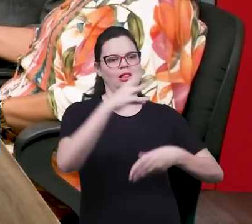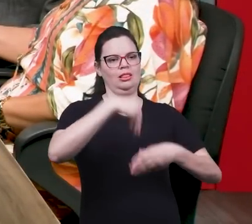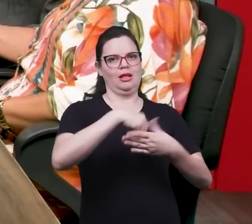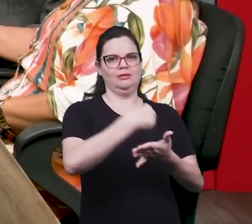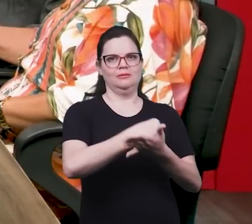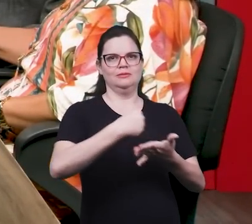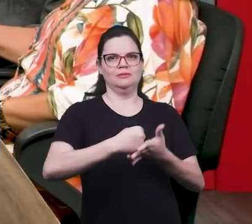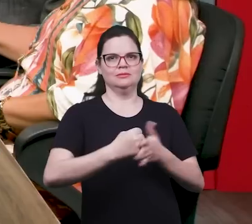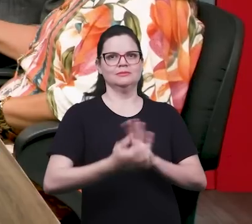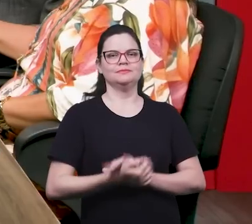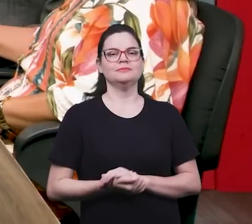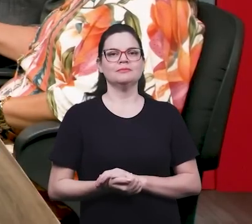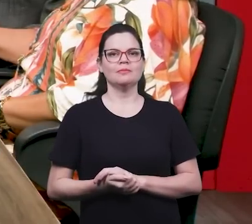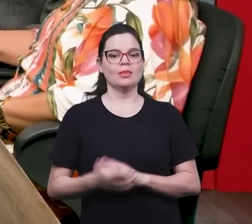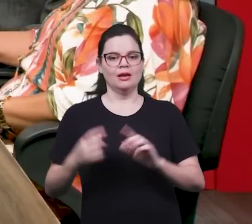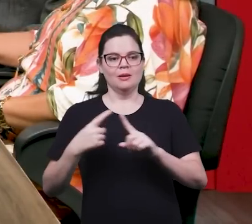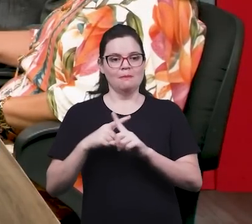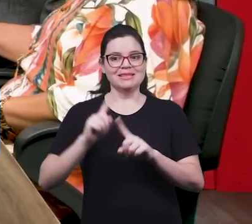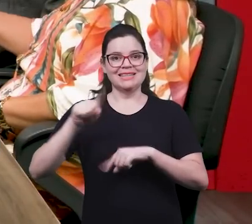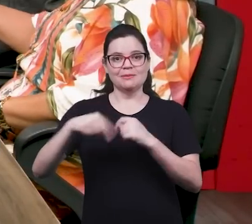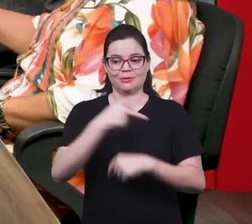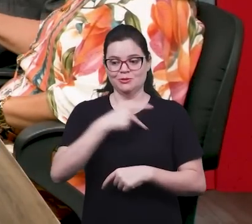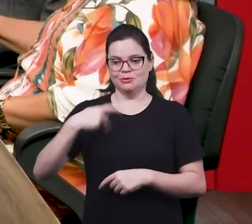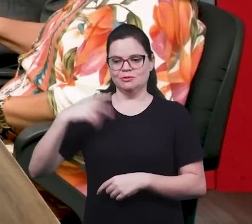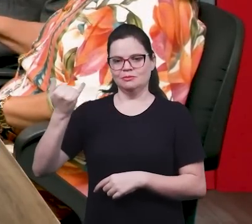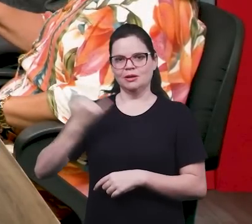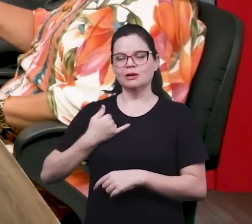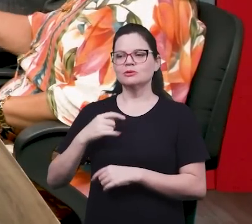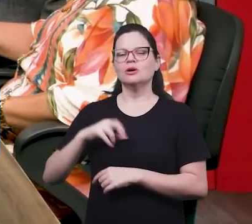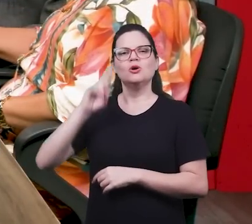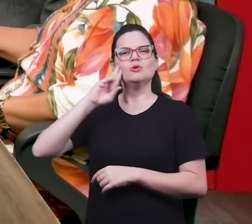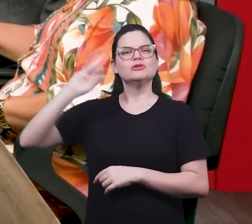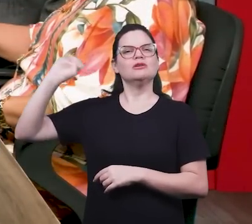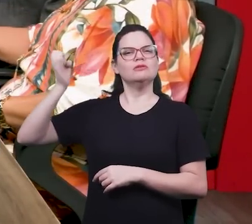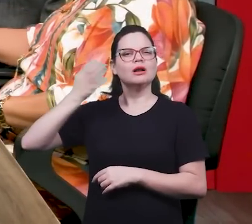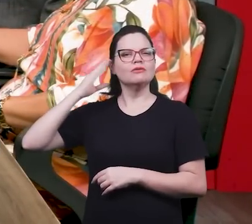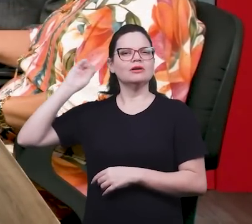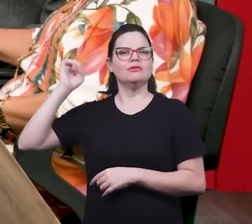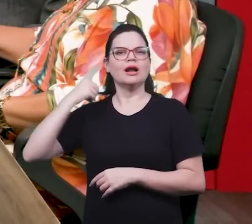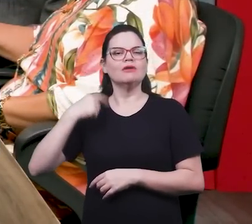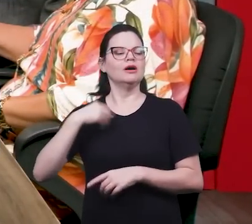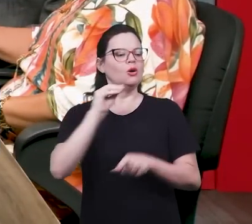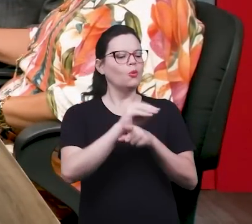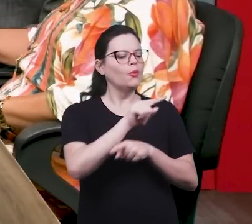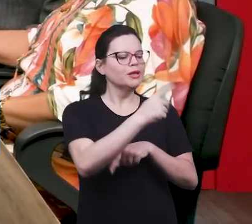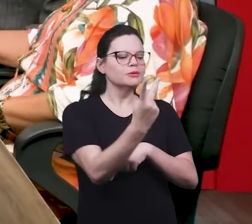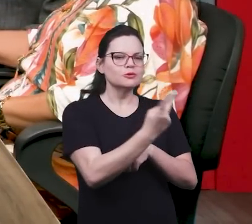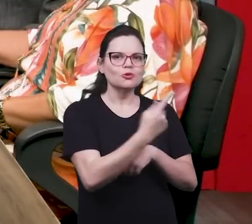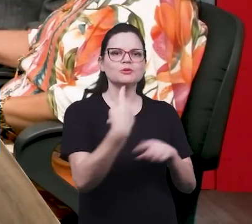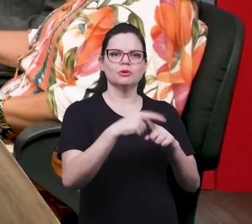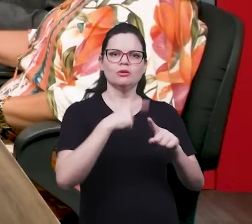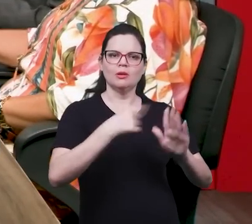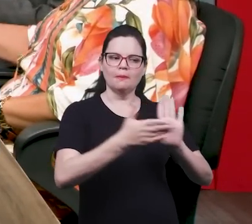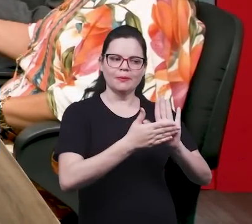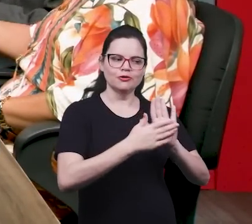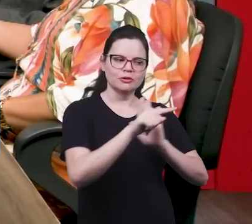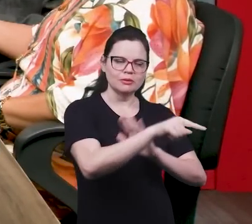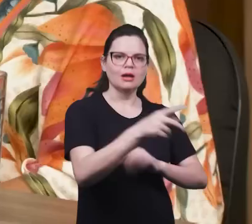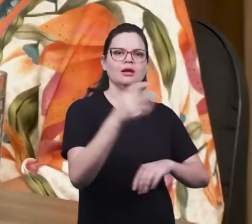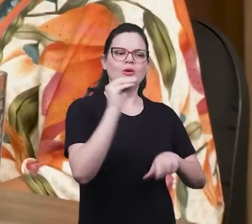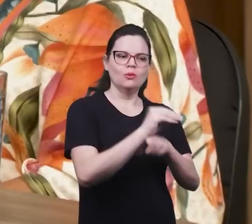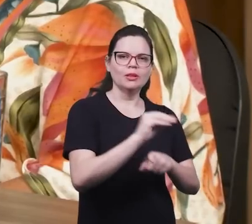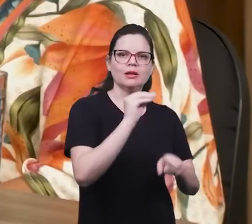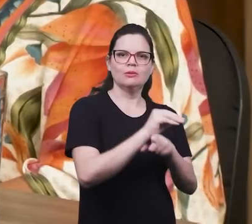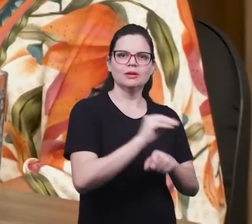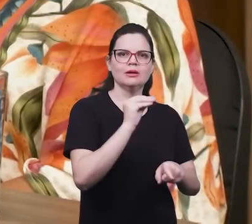falar: pois é, o Senhor tinha dado tanta revelação a respeito de vocês, cuida daquele casal que tem um propósito, cuida daquele casal que tinha um propósito, e vocês